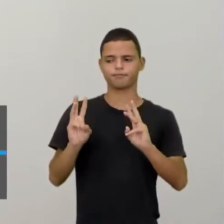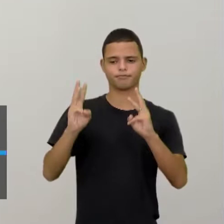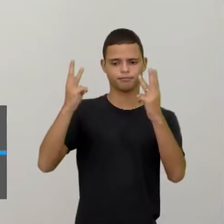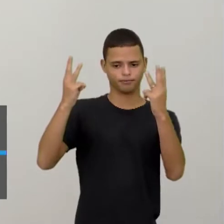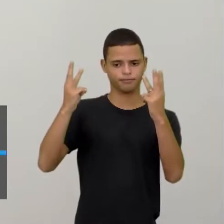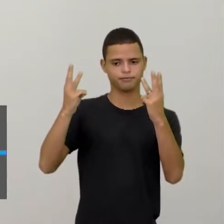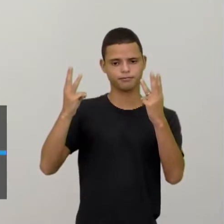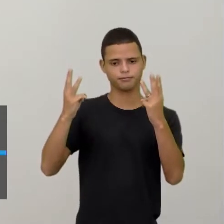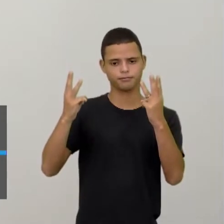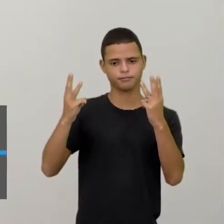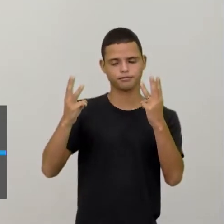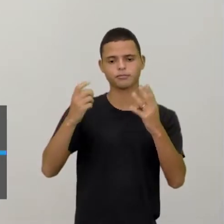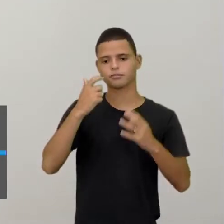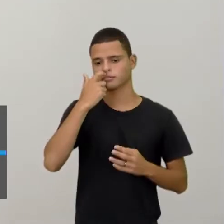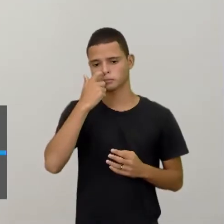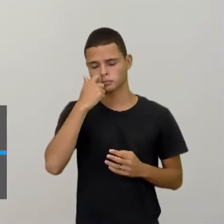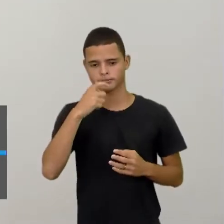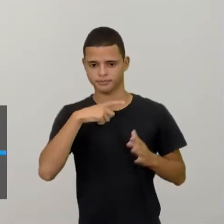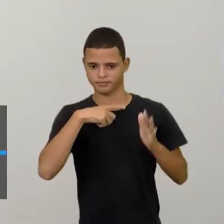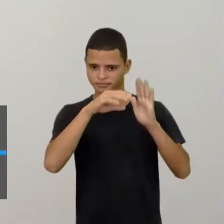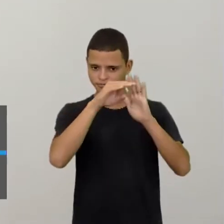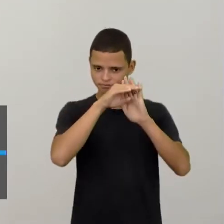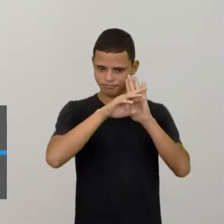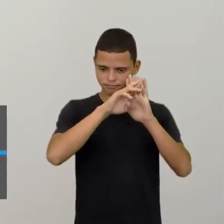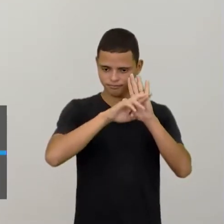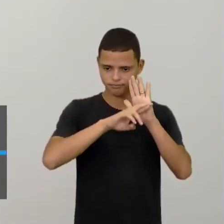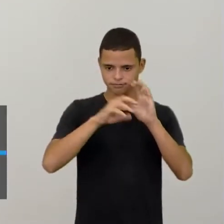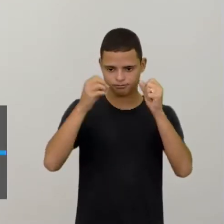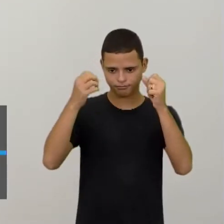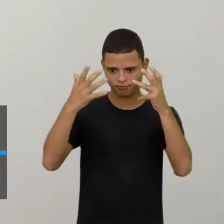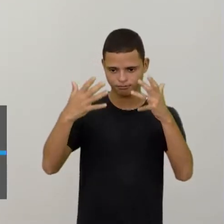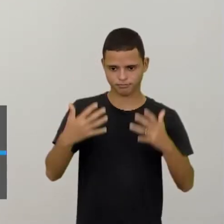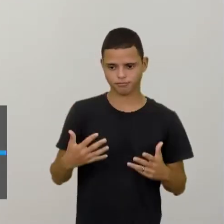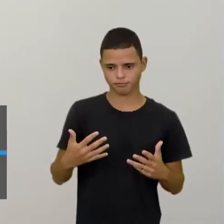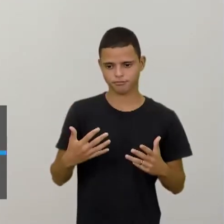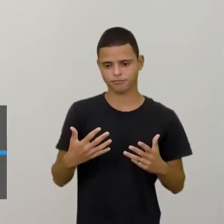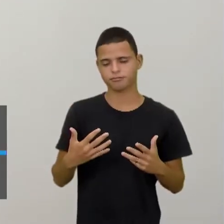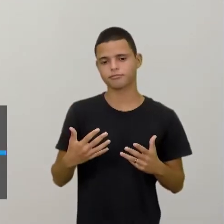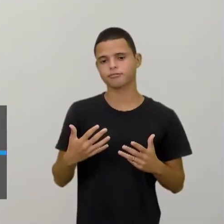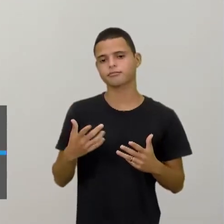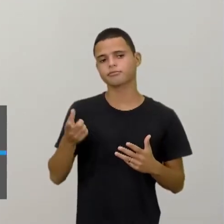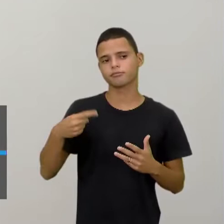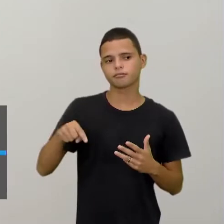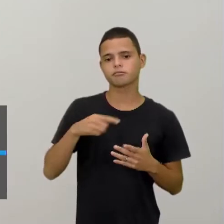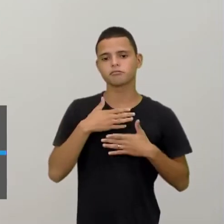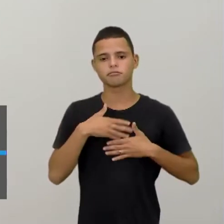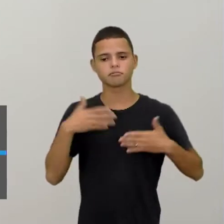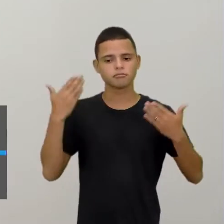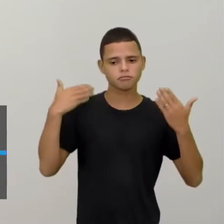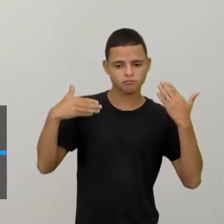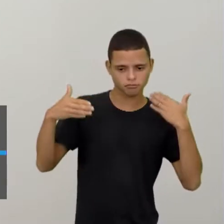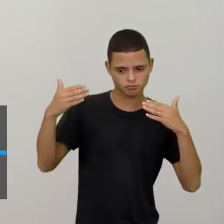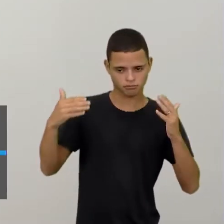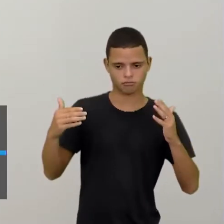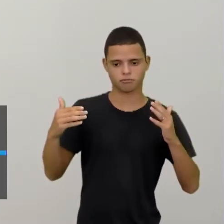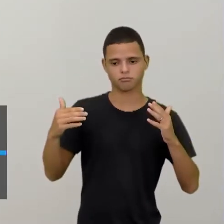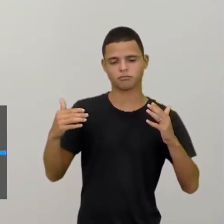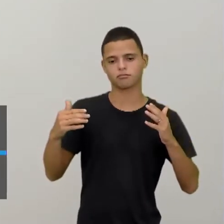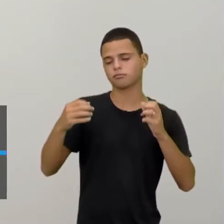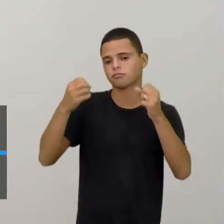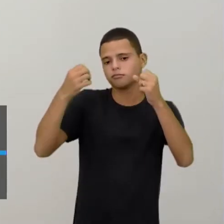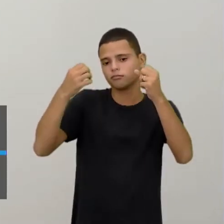de Defesa do Patrimônio Histórico, Arqueológico, Artístico e Turístico, né? Considerou o carnaval um